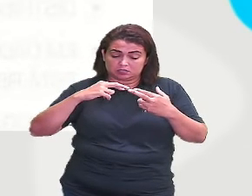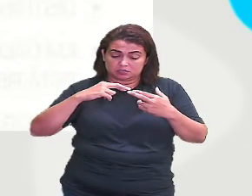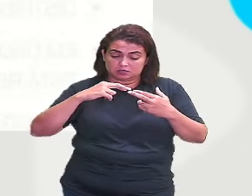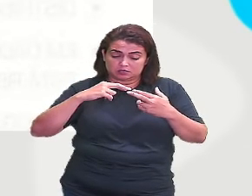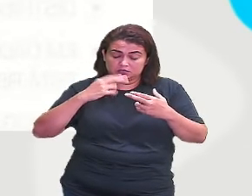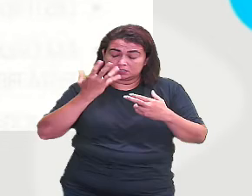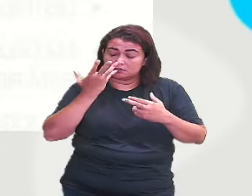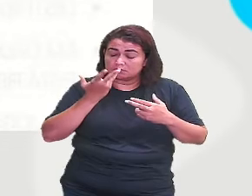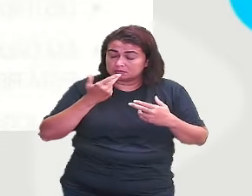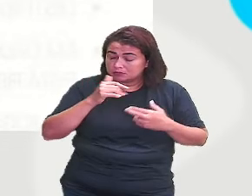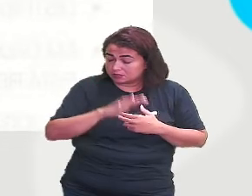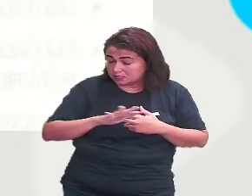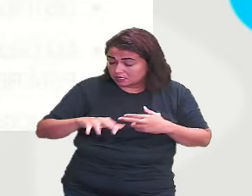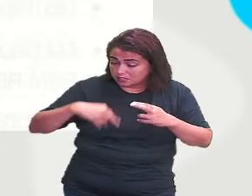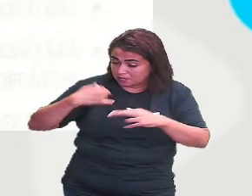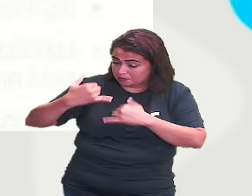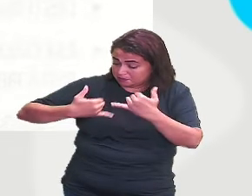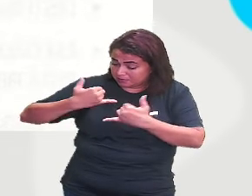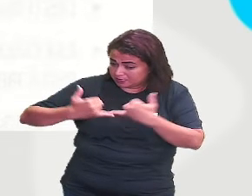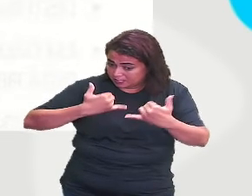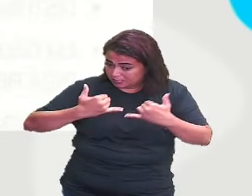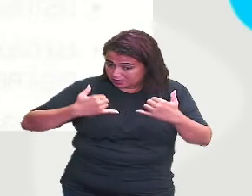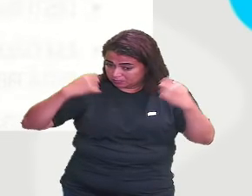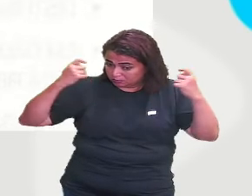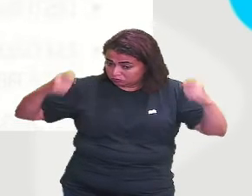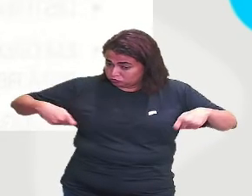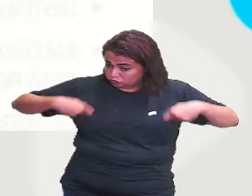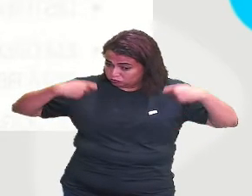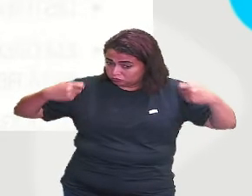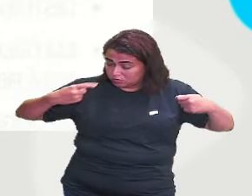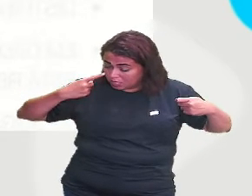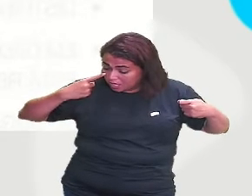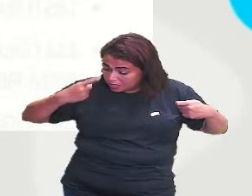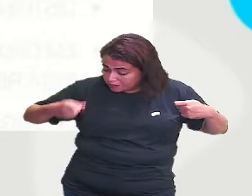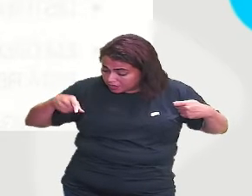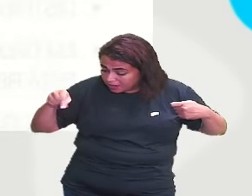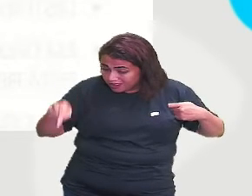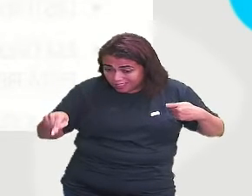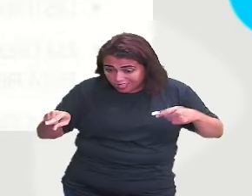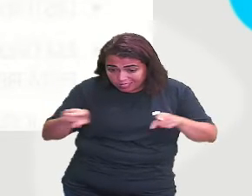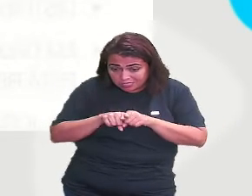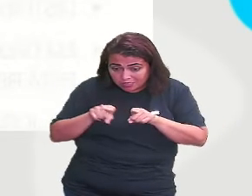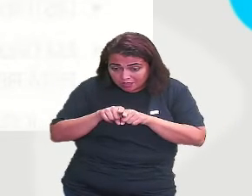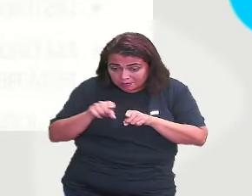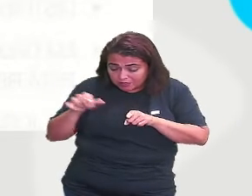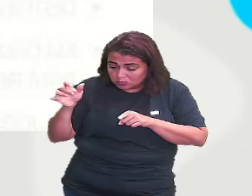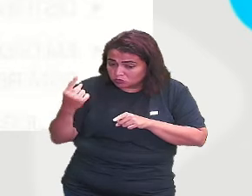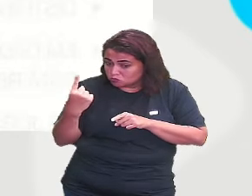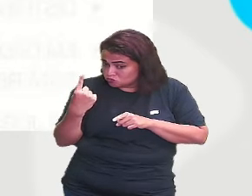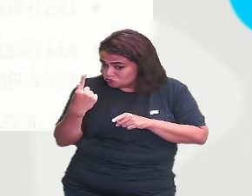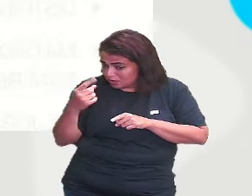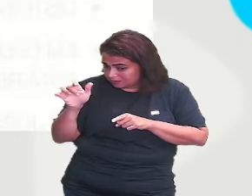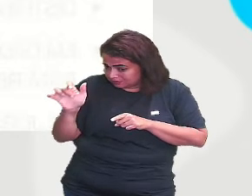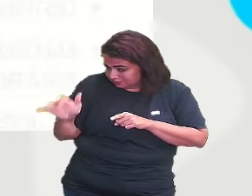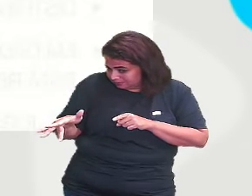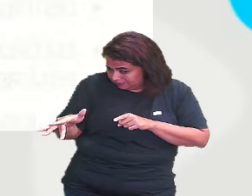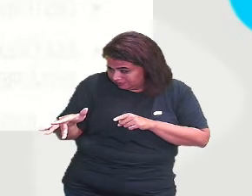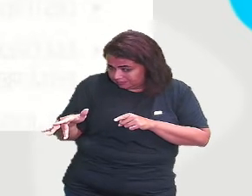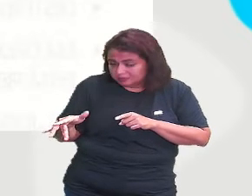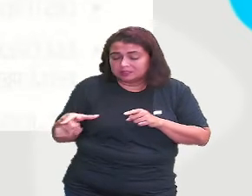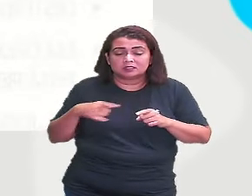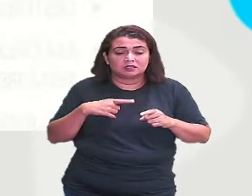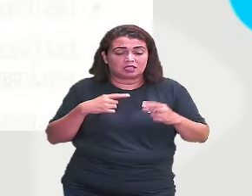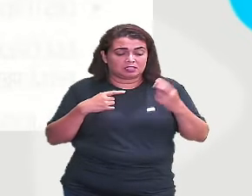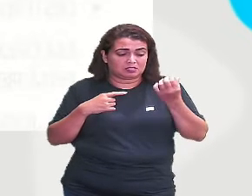e contar também as que estão no chão. Nessa situação aí só tem uma corda no chão. Então tem